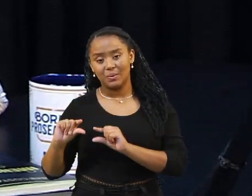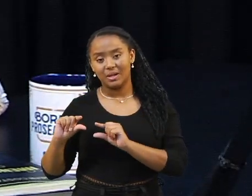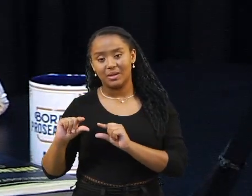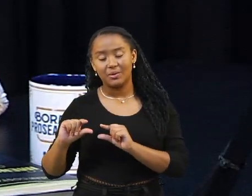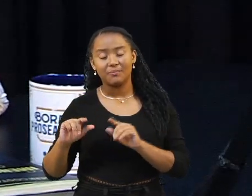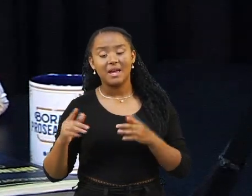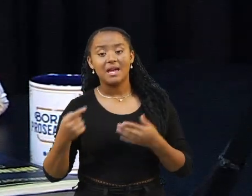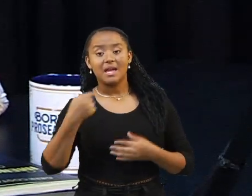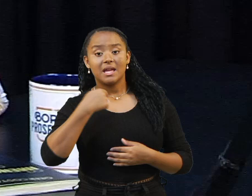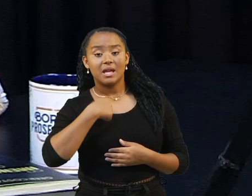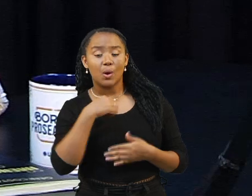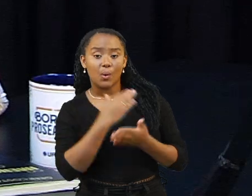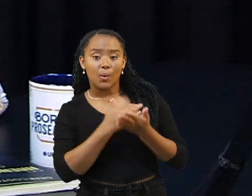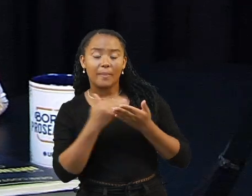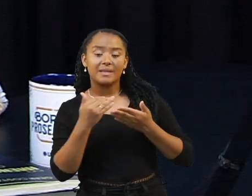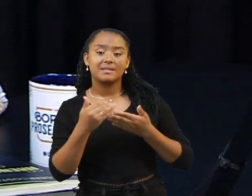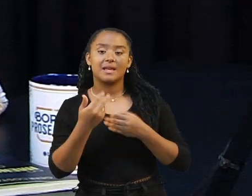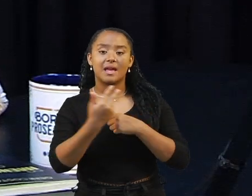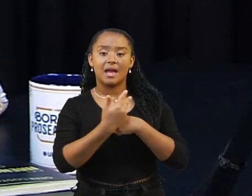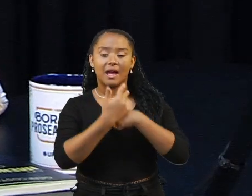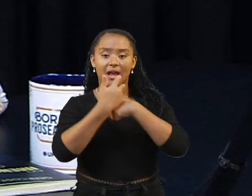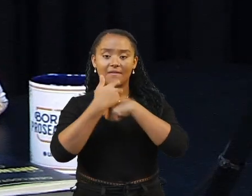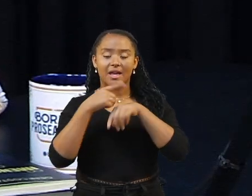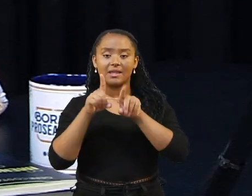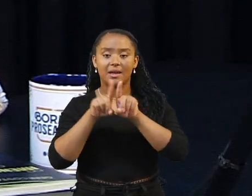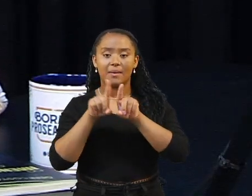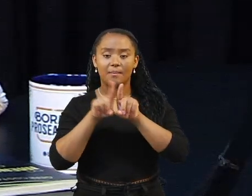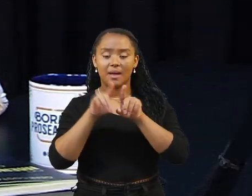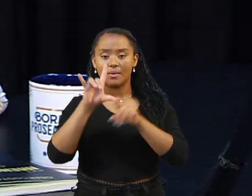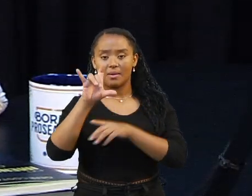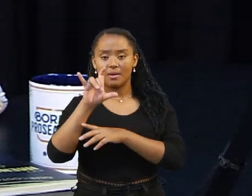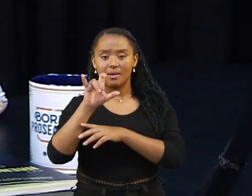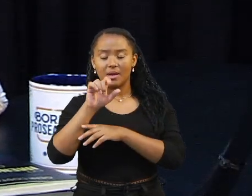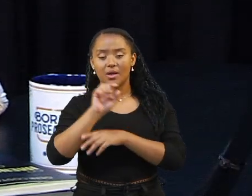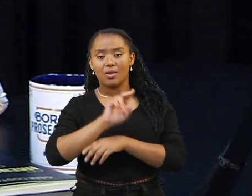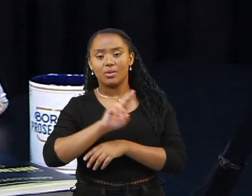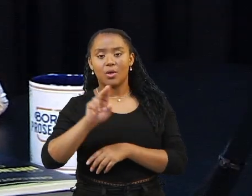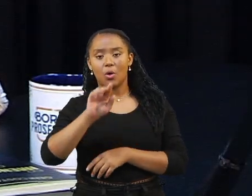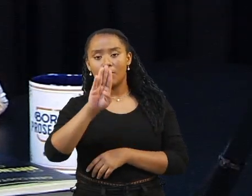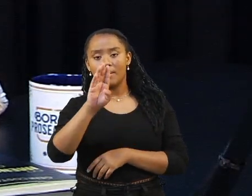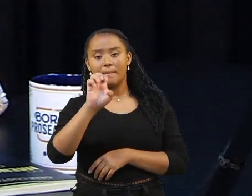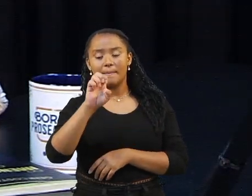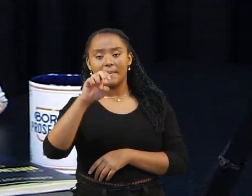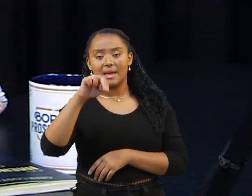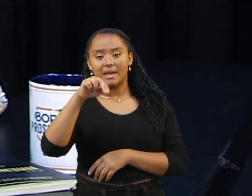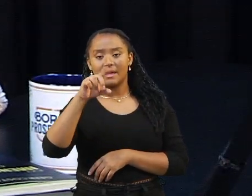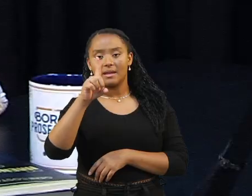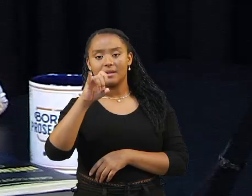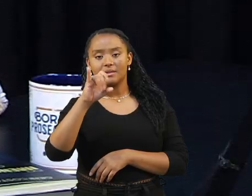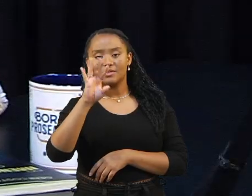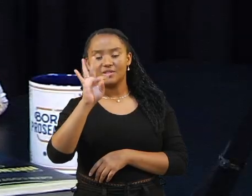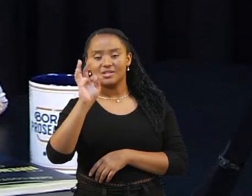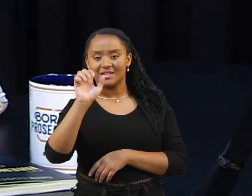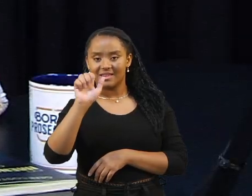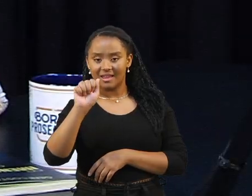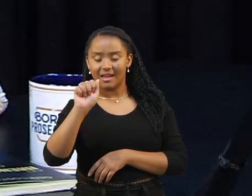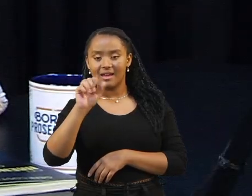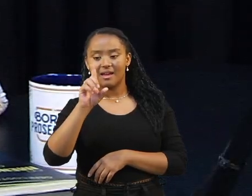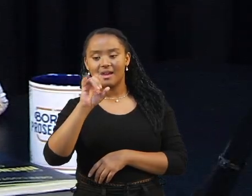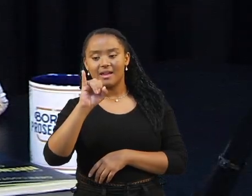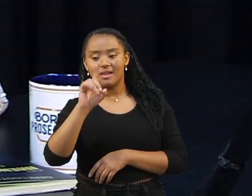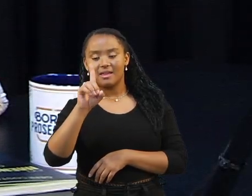pouco, e eu comecei a gravar no meu perfil do Instagram, que chama Bendita Idade. Eu